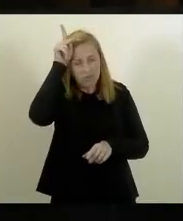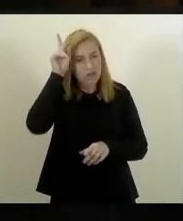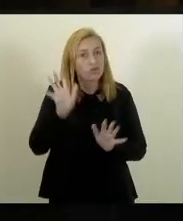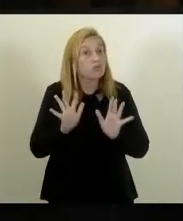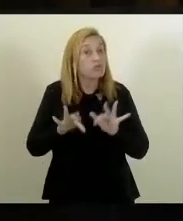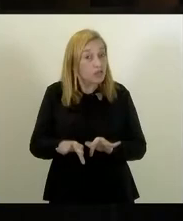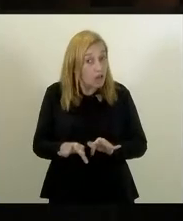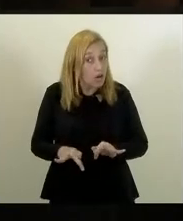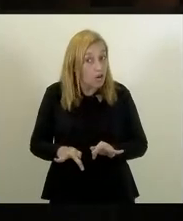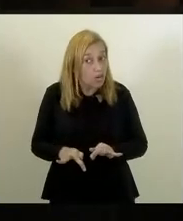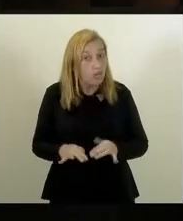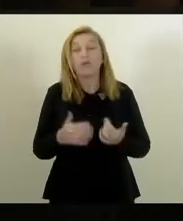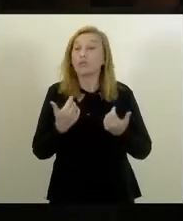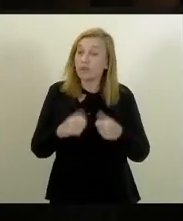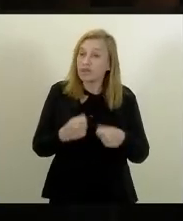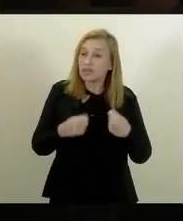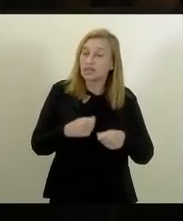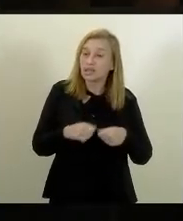final,